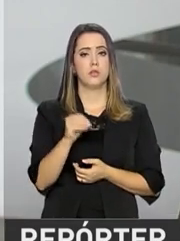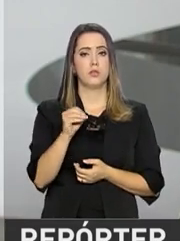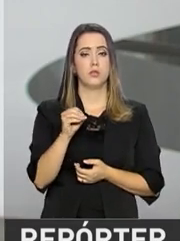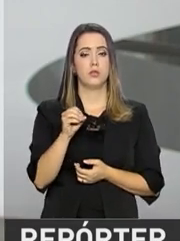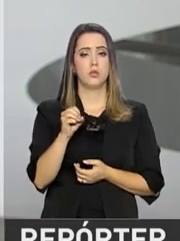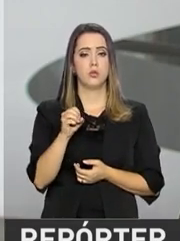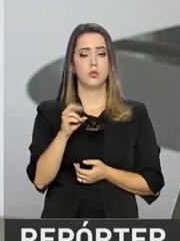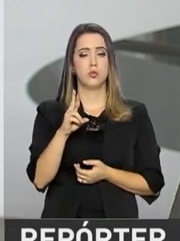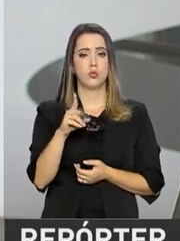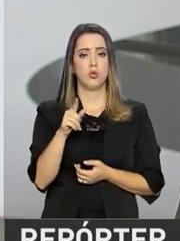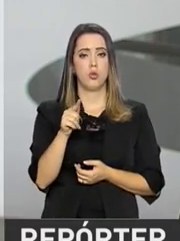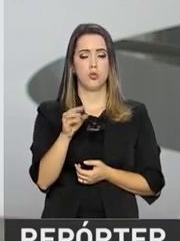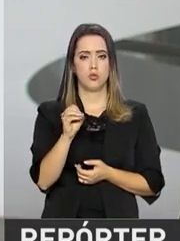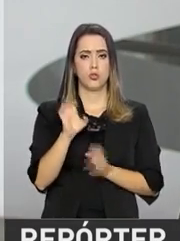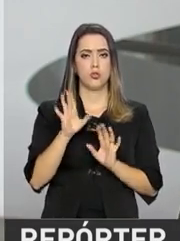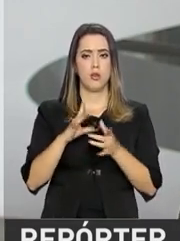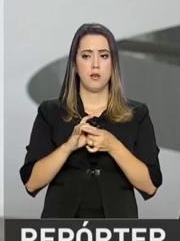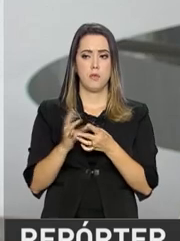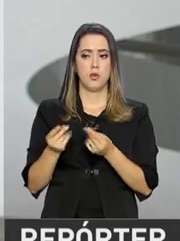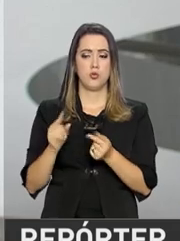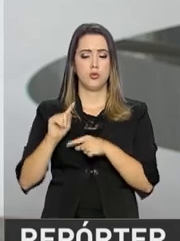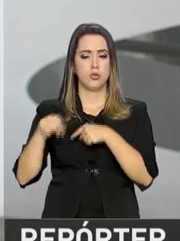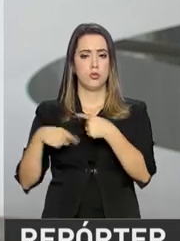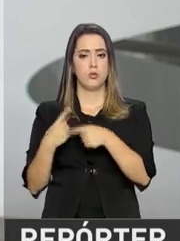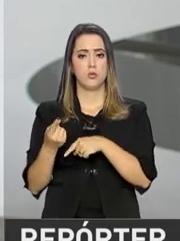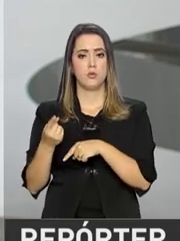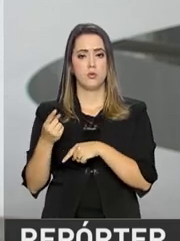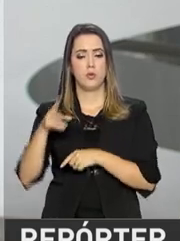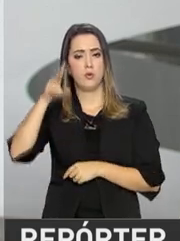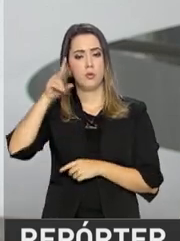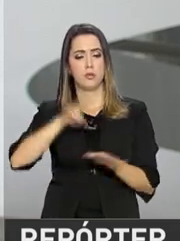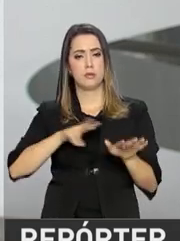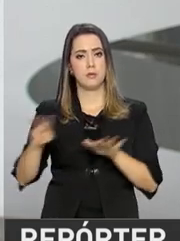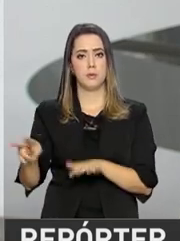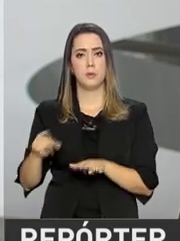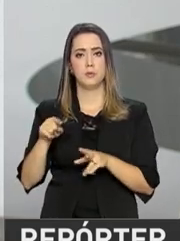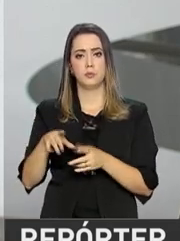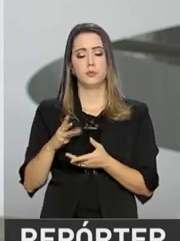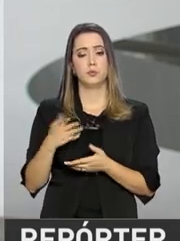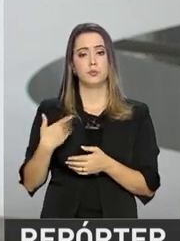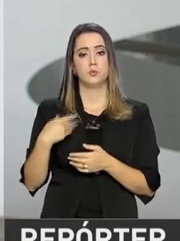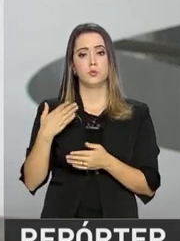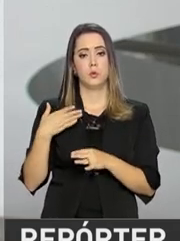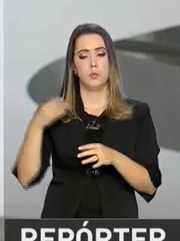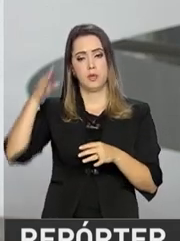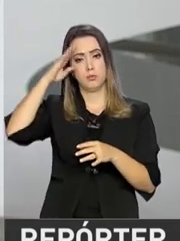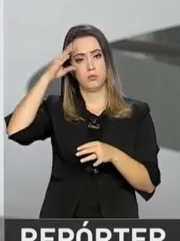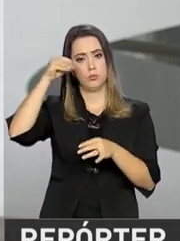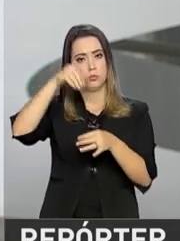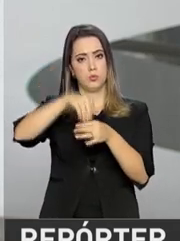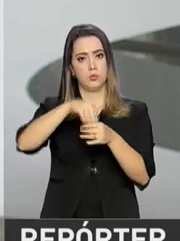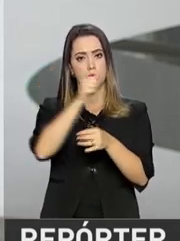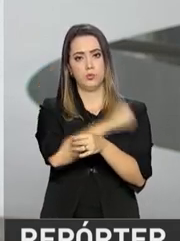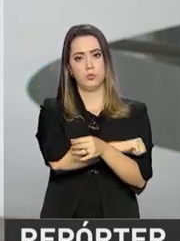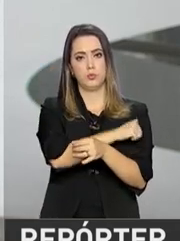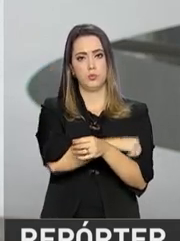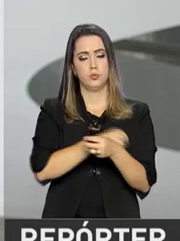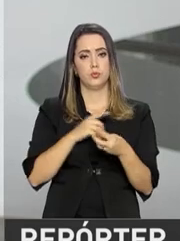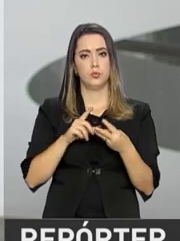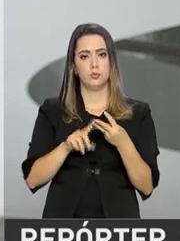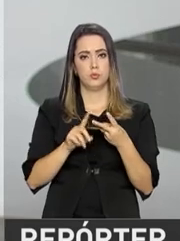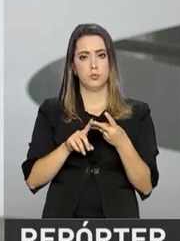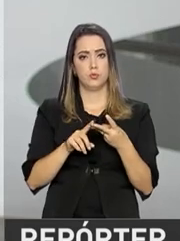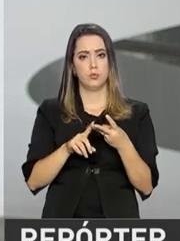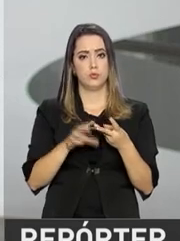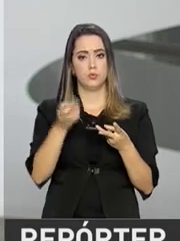já devem começar a ser liberados a partir da semana que vem para a intervenção federal no rio de janeiro e